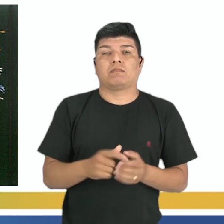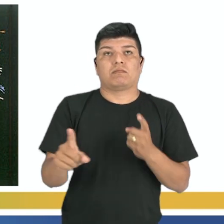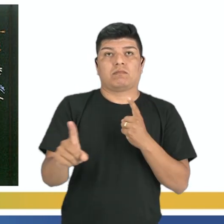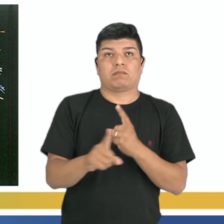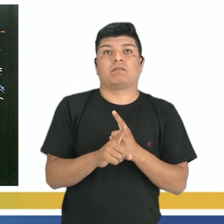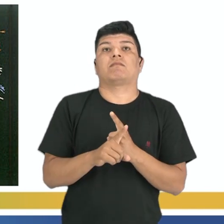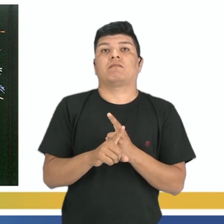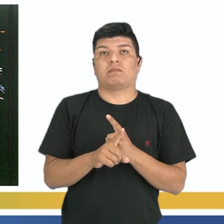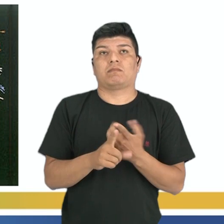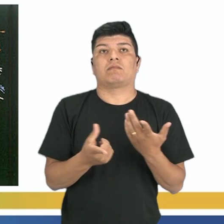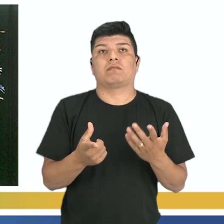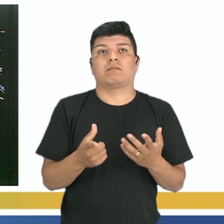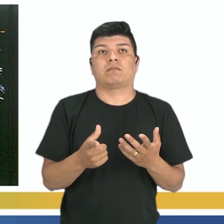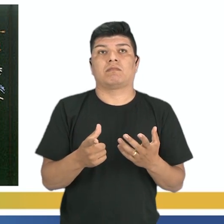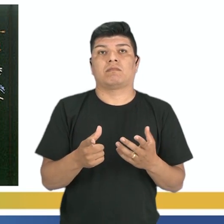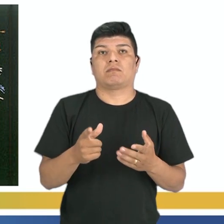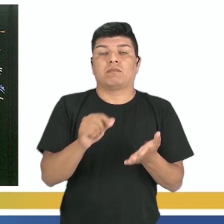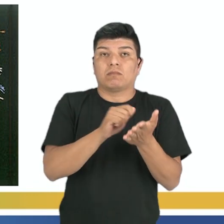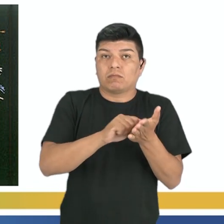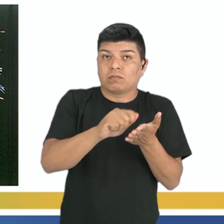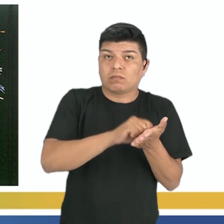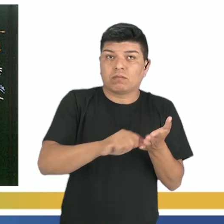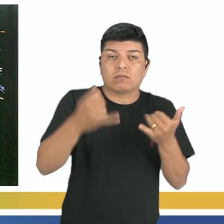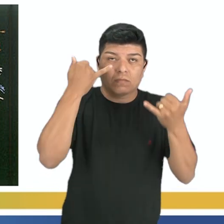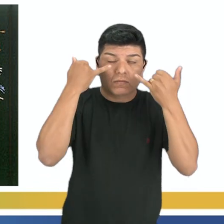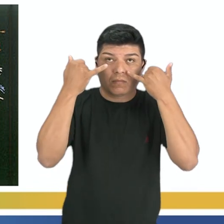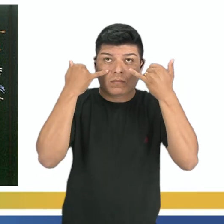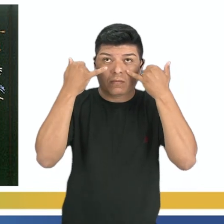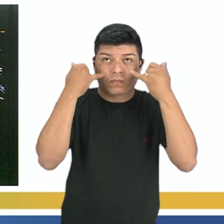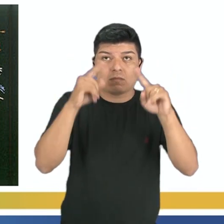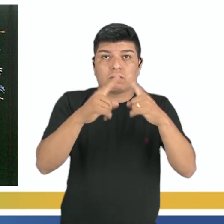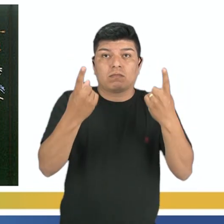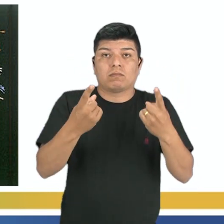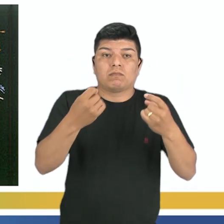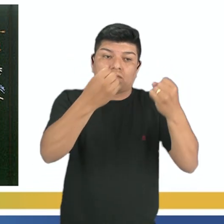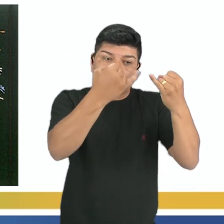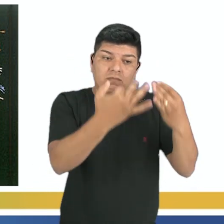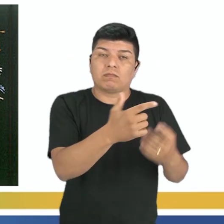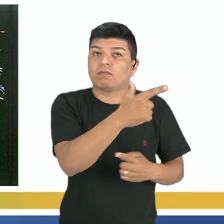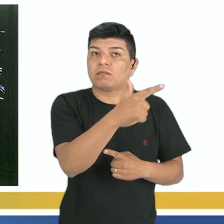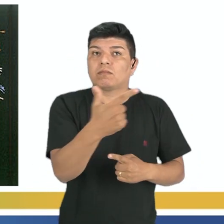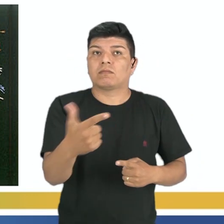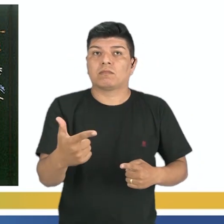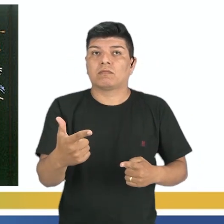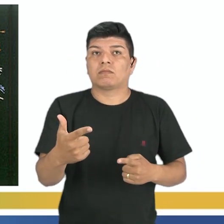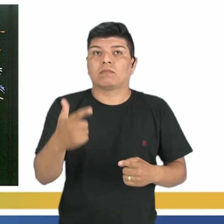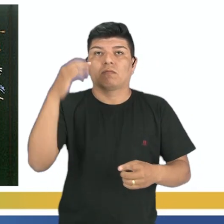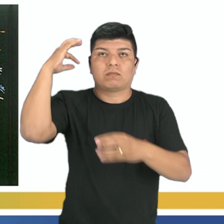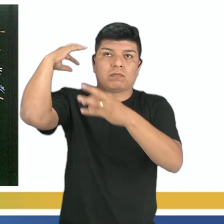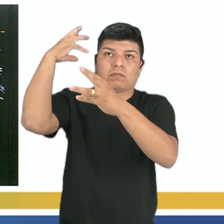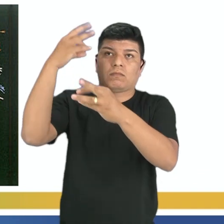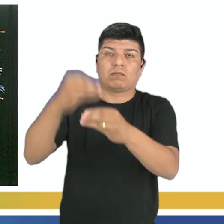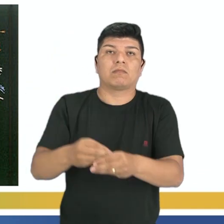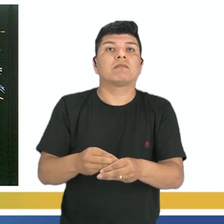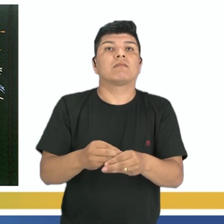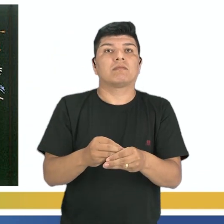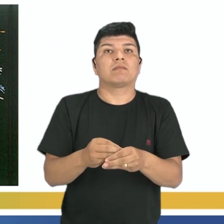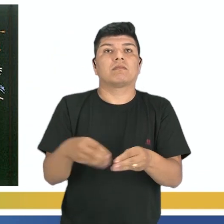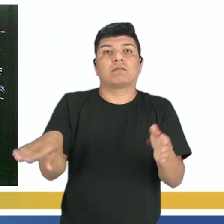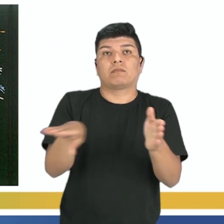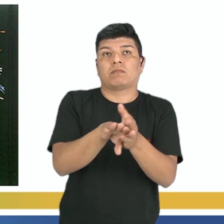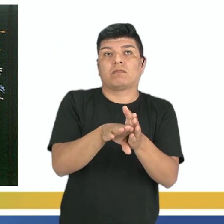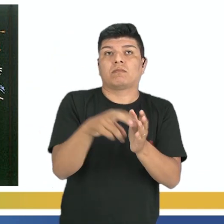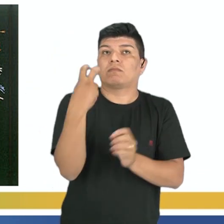encontrados quipos, né, onde eles registravam as informações, mas nenhum foi decifrado. Sua história chegou até nós através de